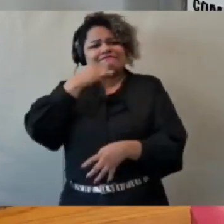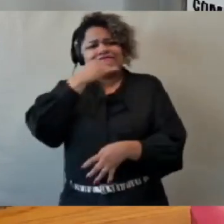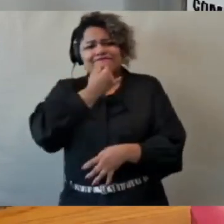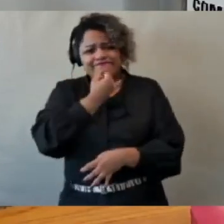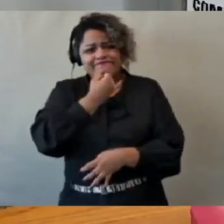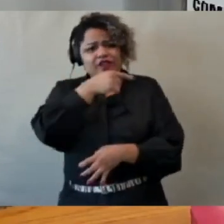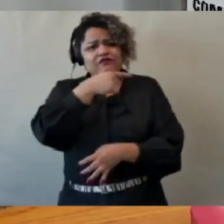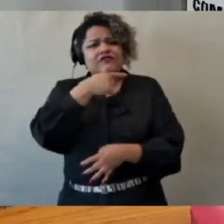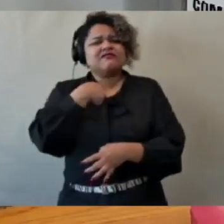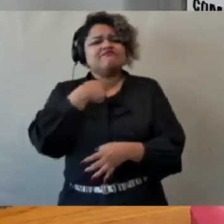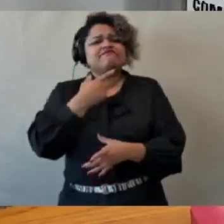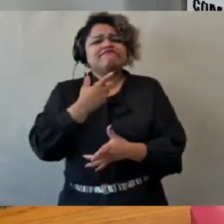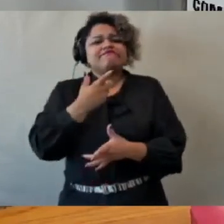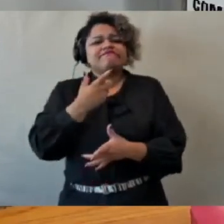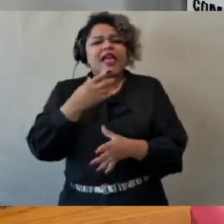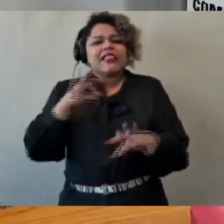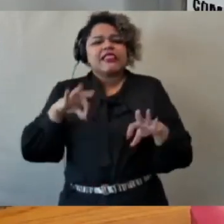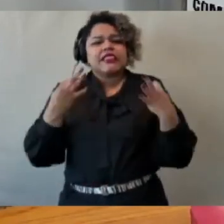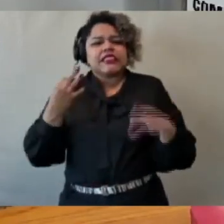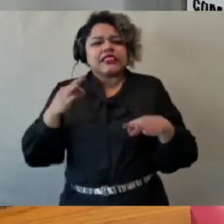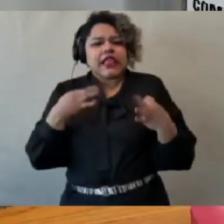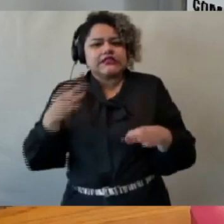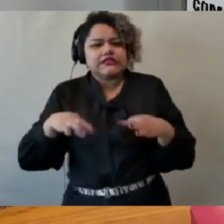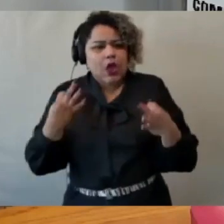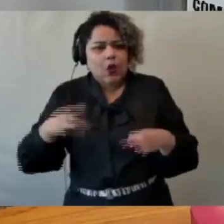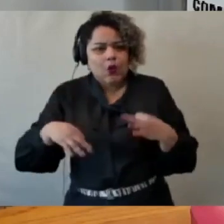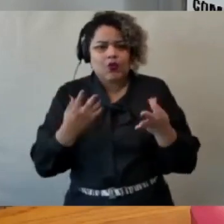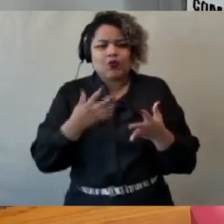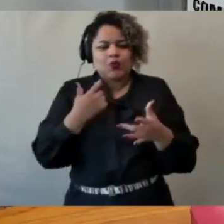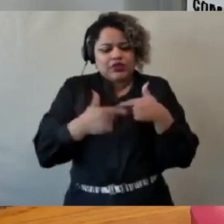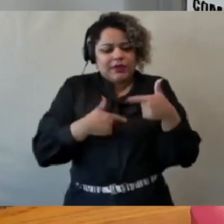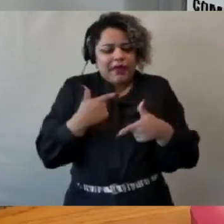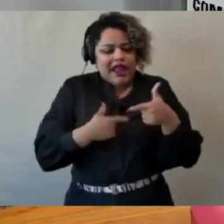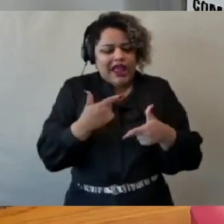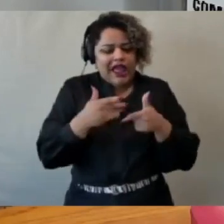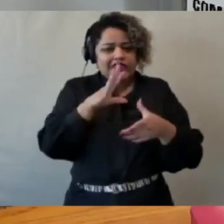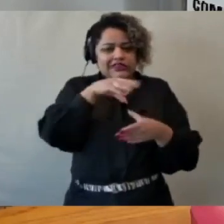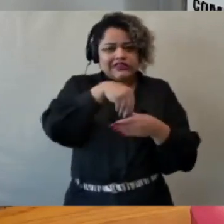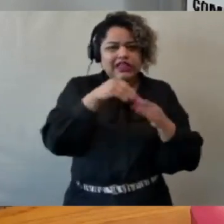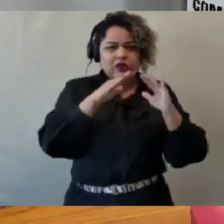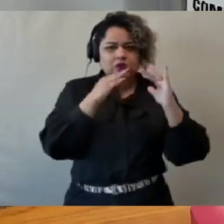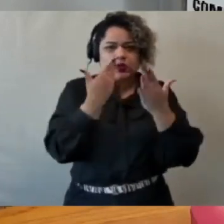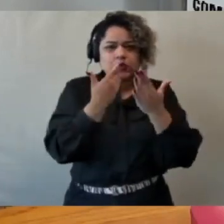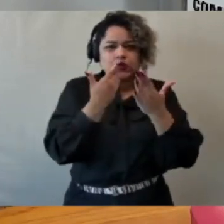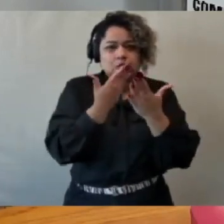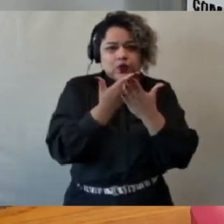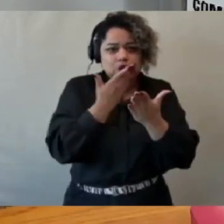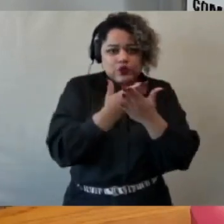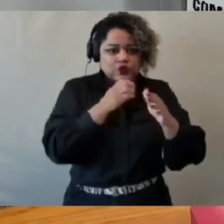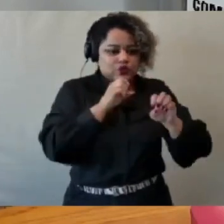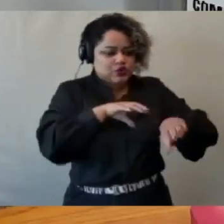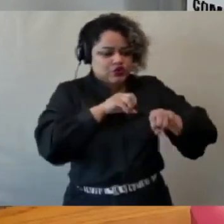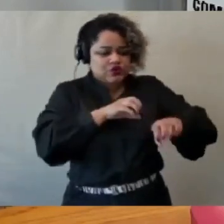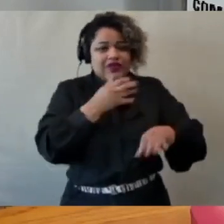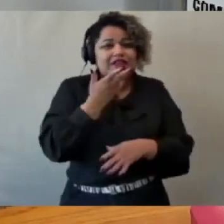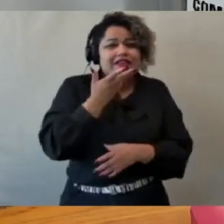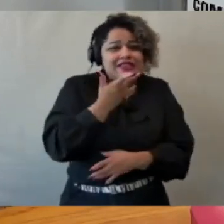tesão por trabalhar na educação infantil. E quando isso acontece é porque a situação ela já está